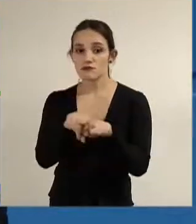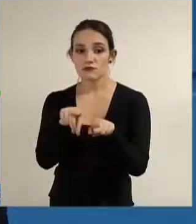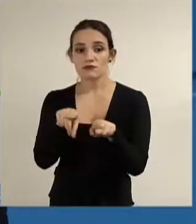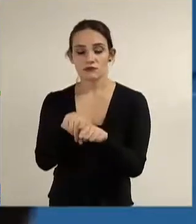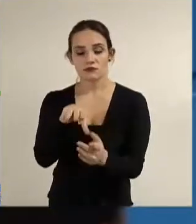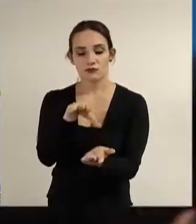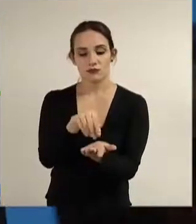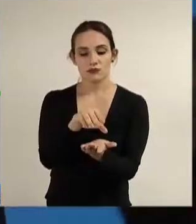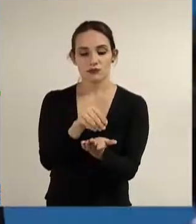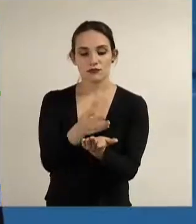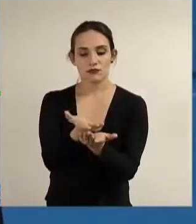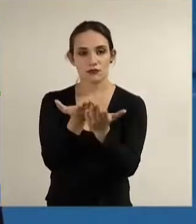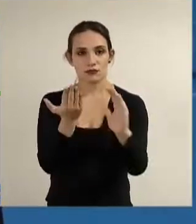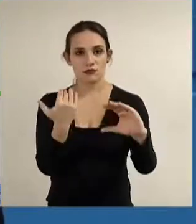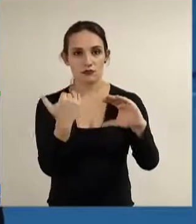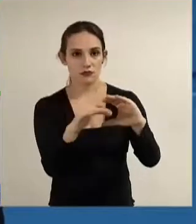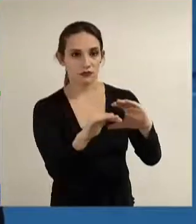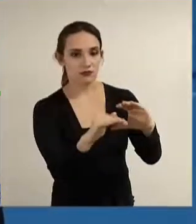também ao